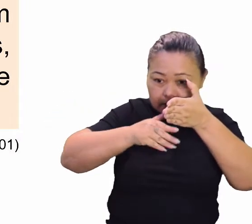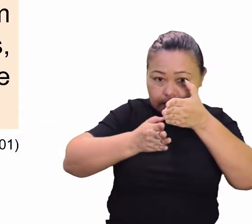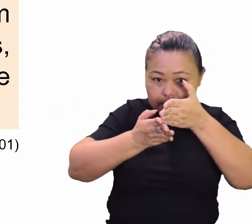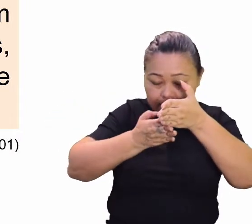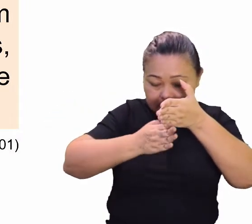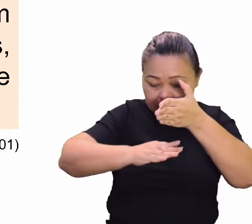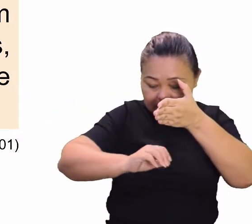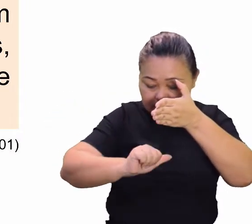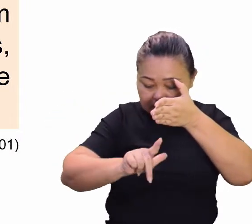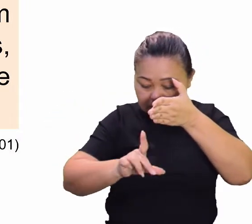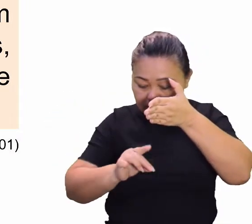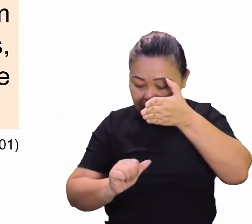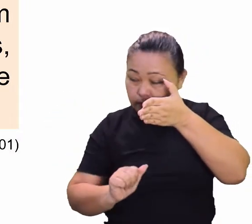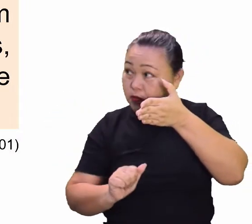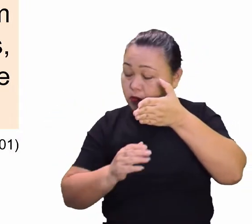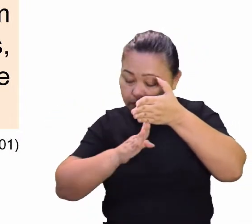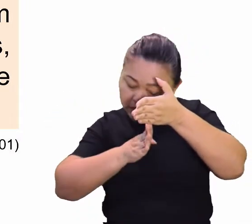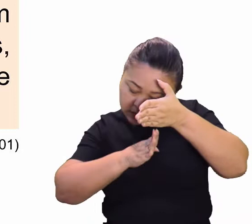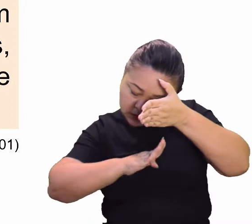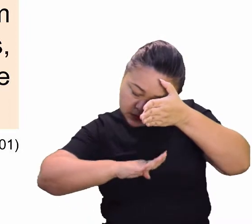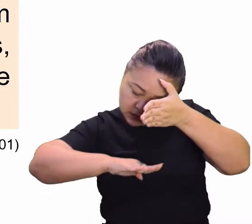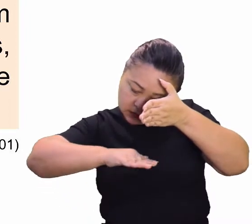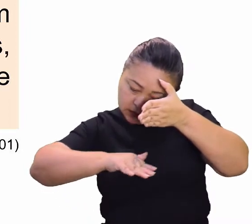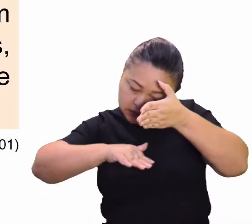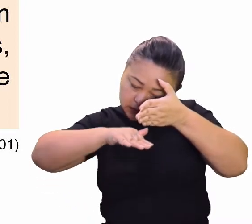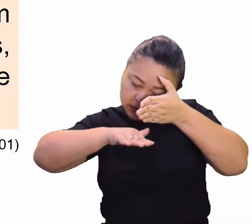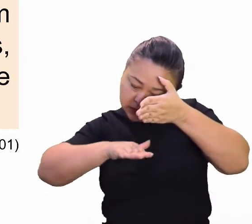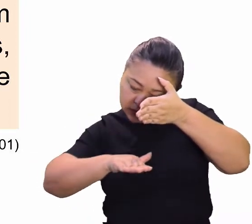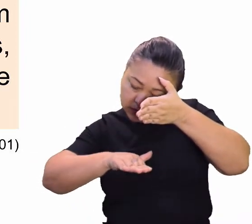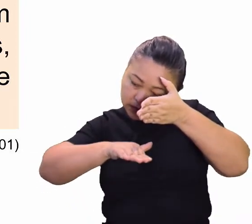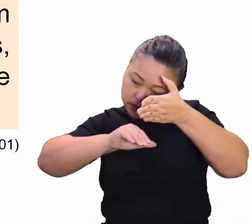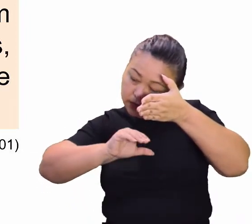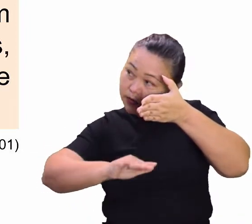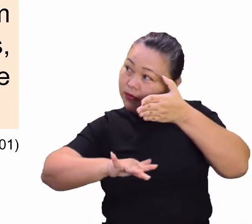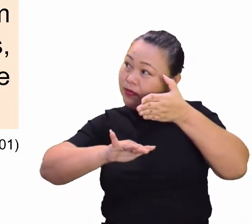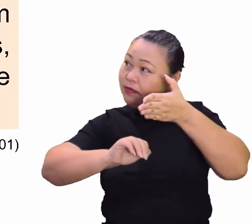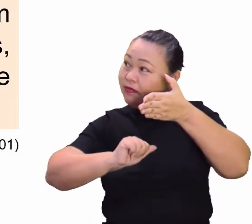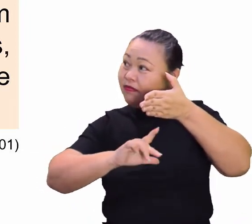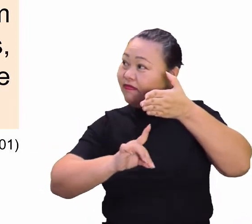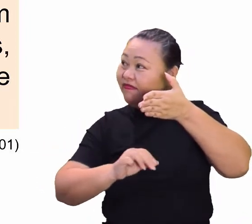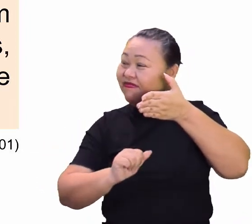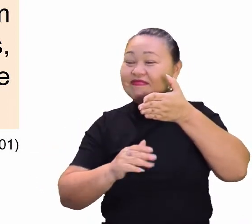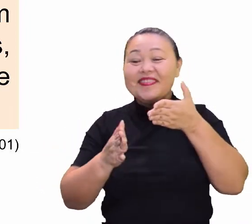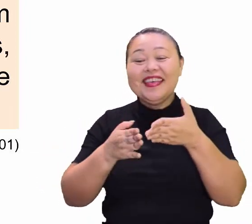rio. Baixo, médio e alto calado. Até navegador você é, né, professor?